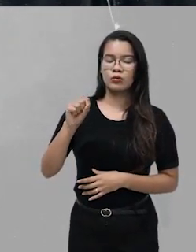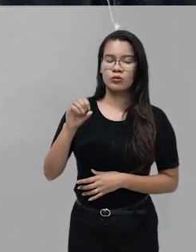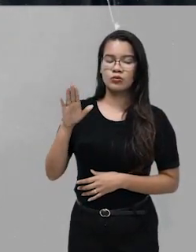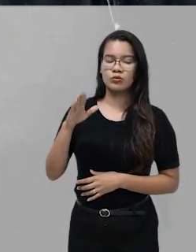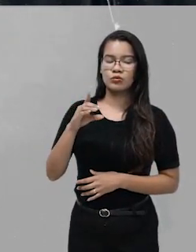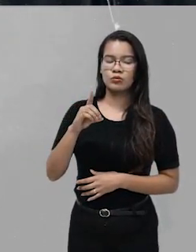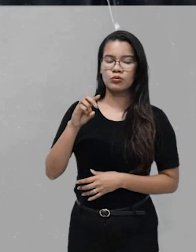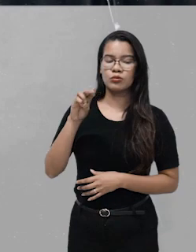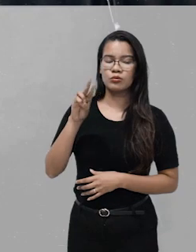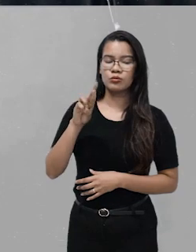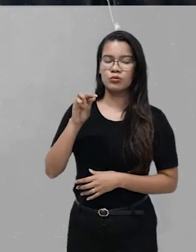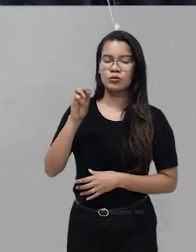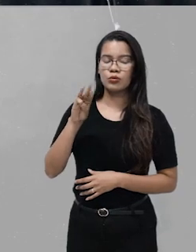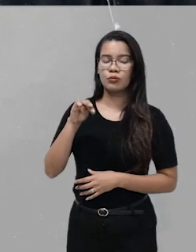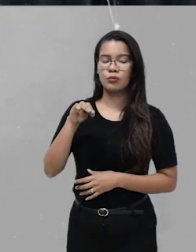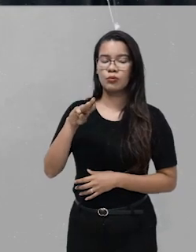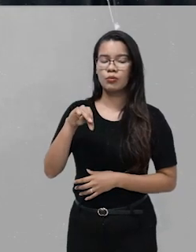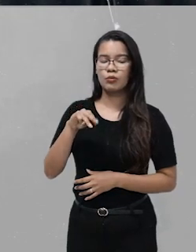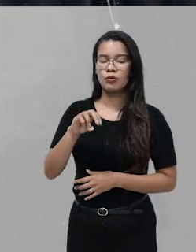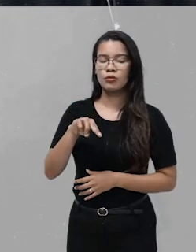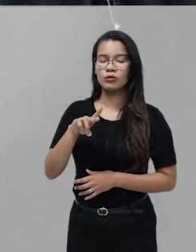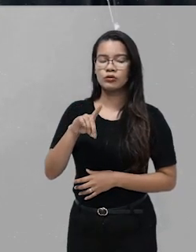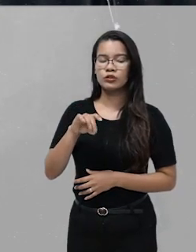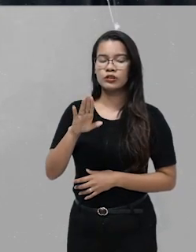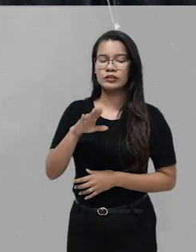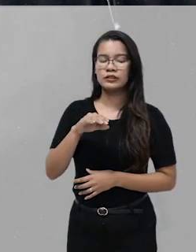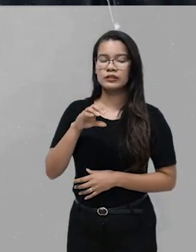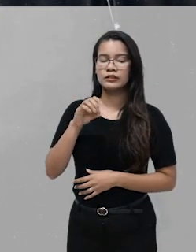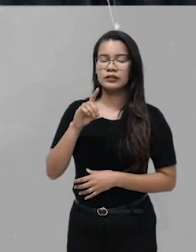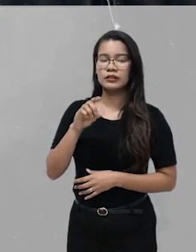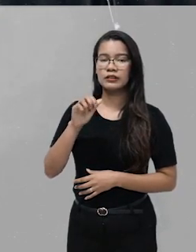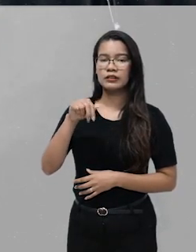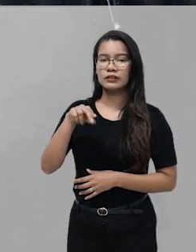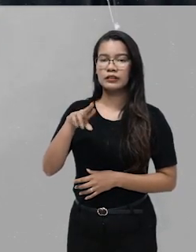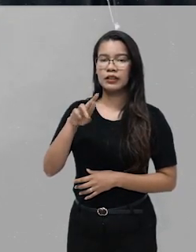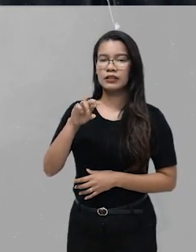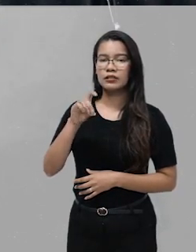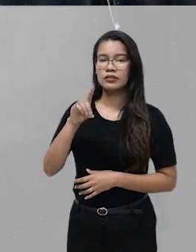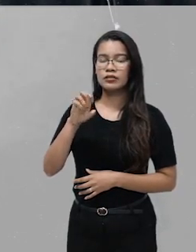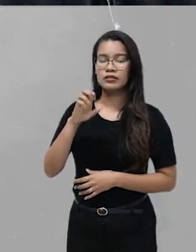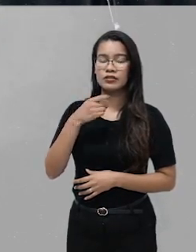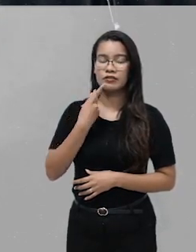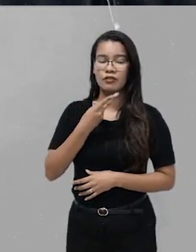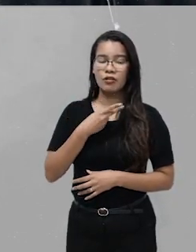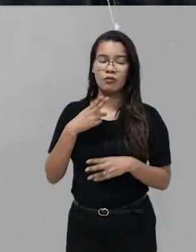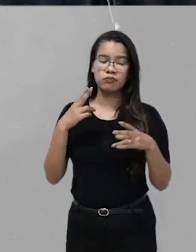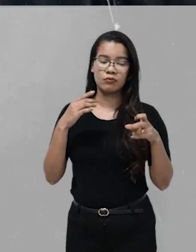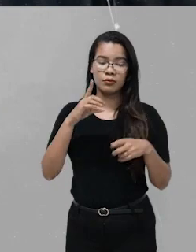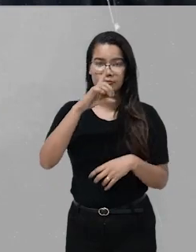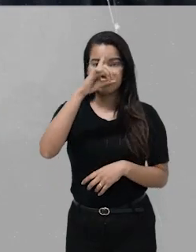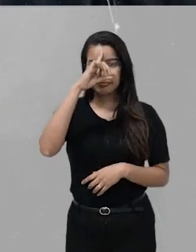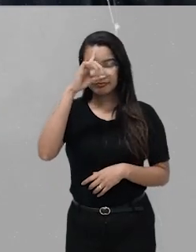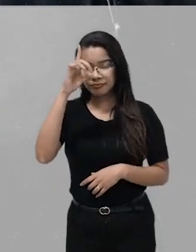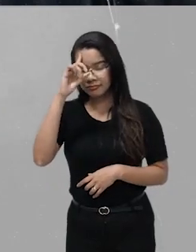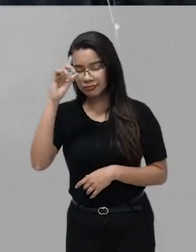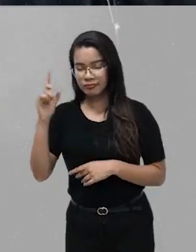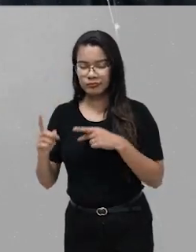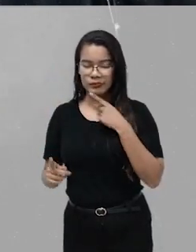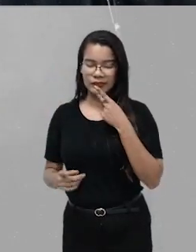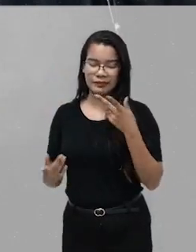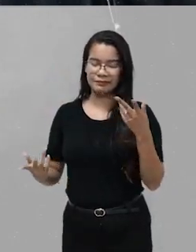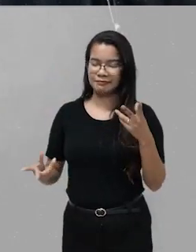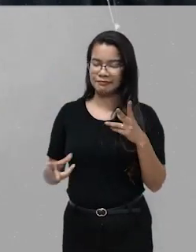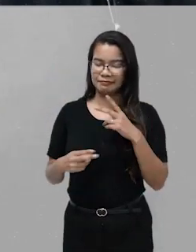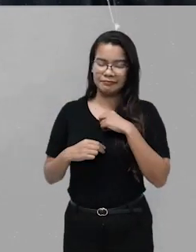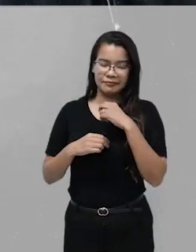falando do cotidiano, ele está falando da vida normal, que ele chama de eita vida besta. Por quê? Porque as